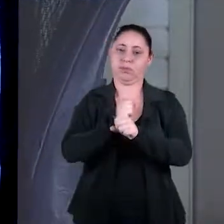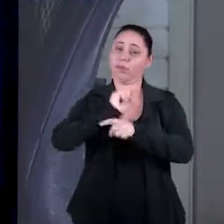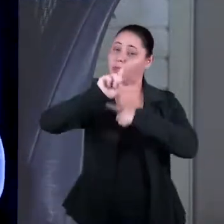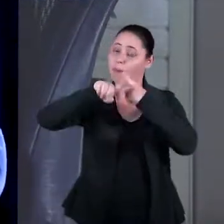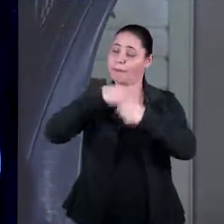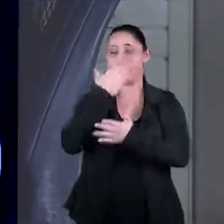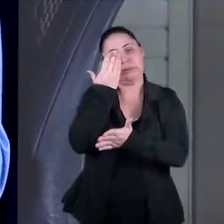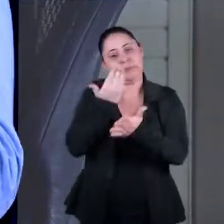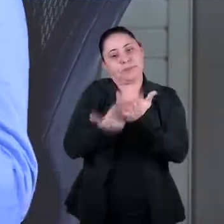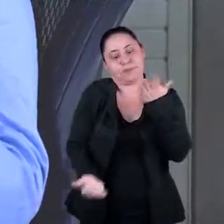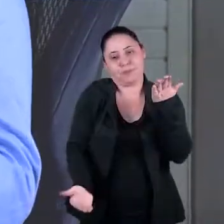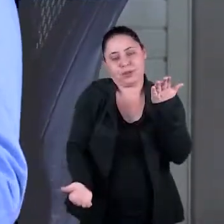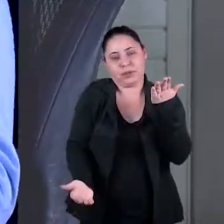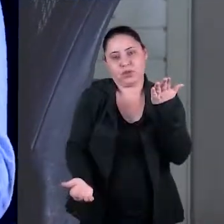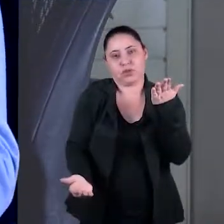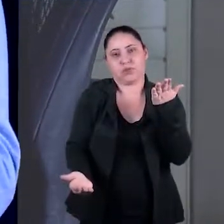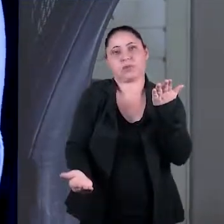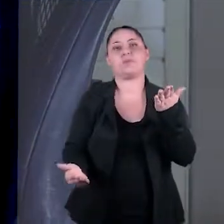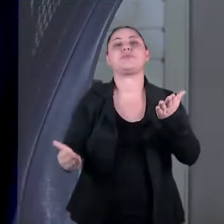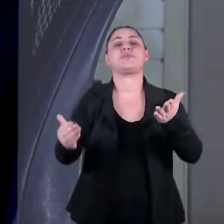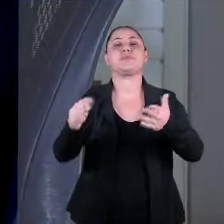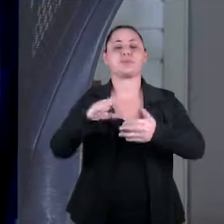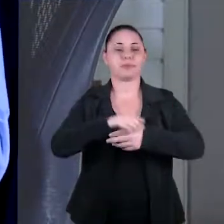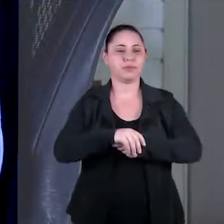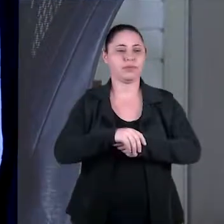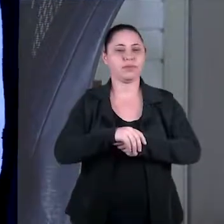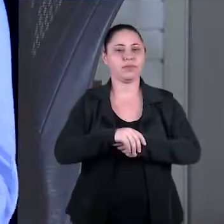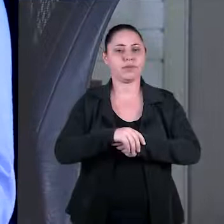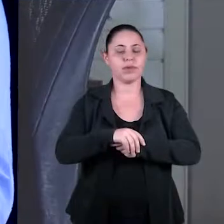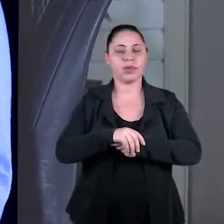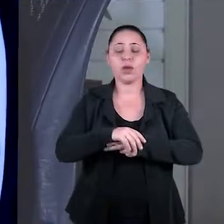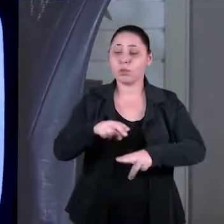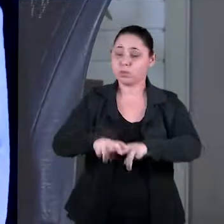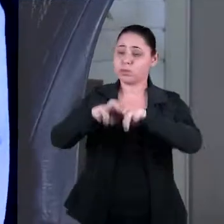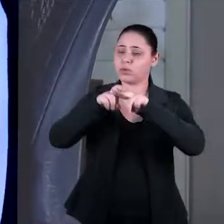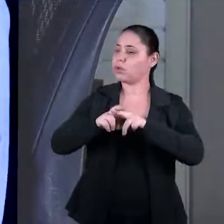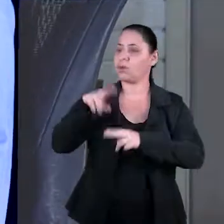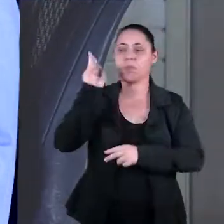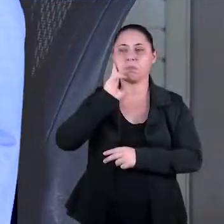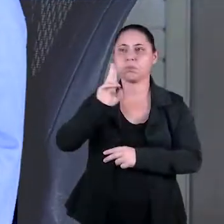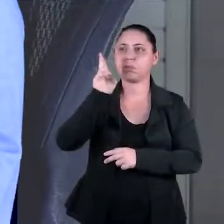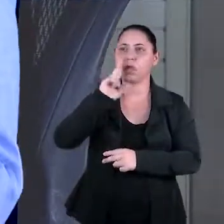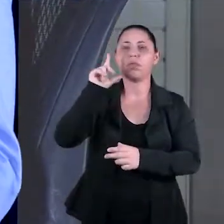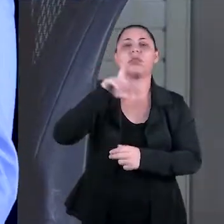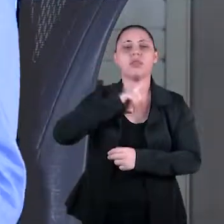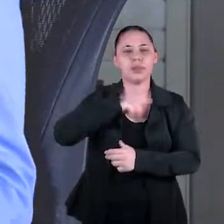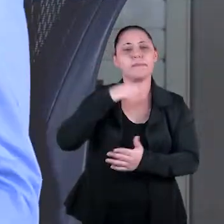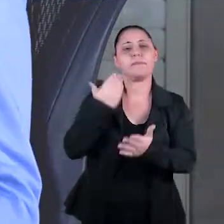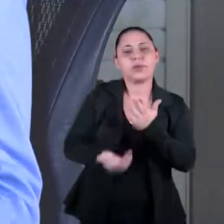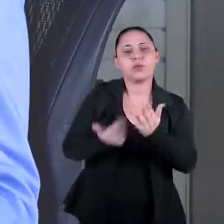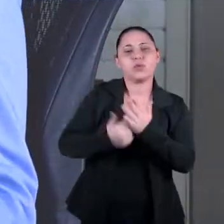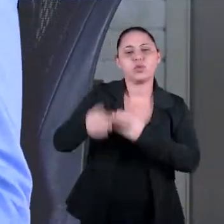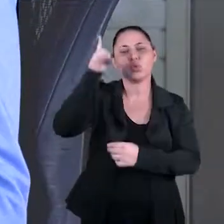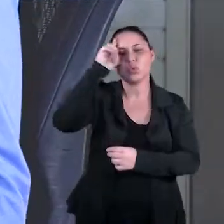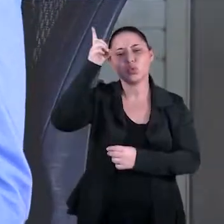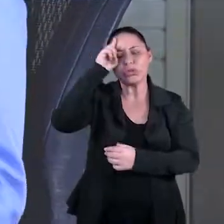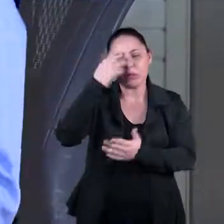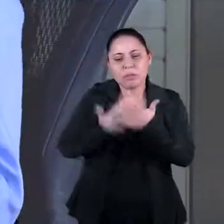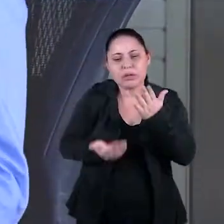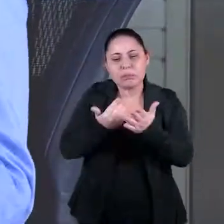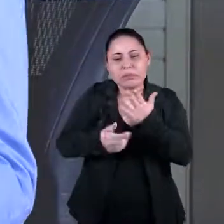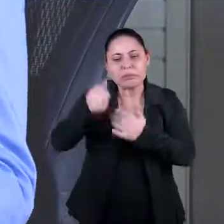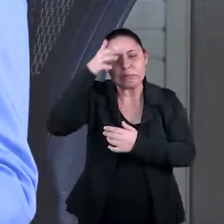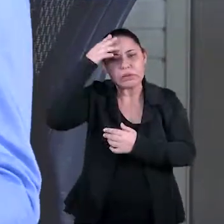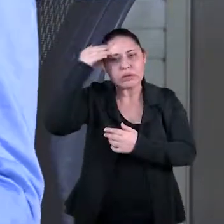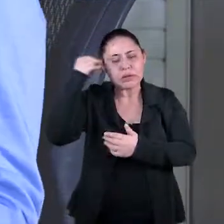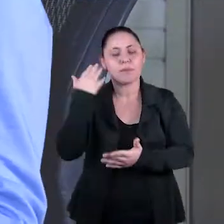6 anos. Depois desse processo de crescimento, ele vem a fase de queda. Então, naturalmente, a gente tem uma queda diária, uma